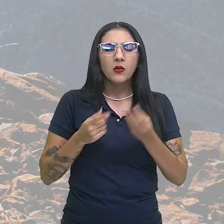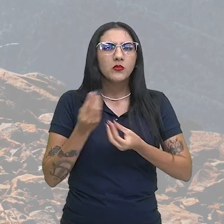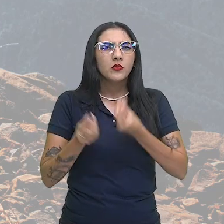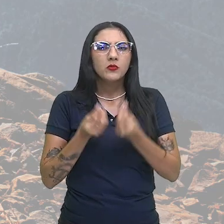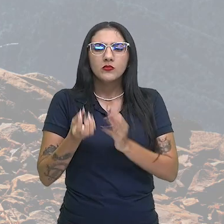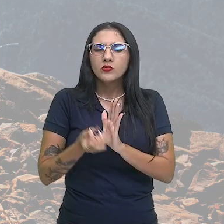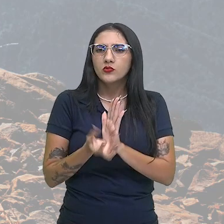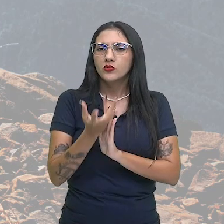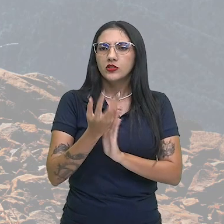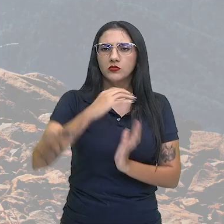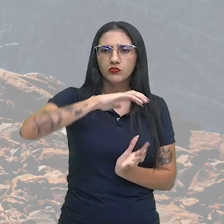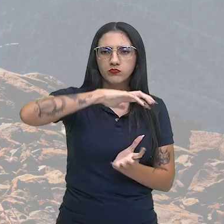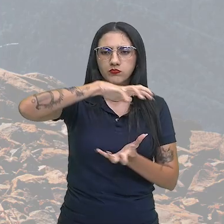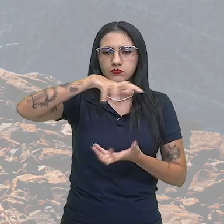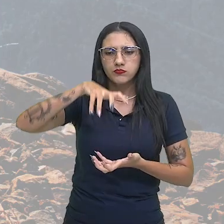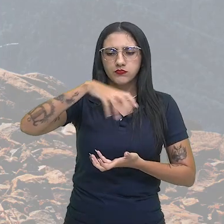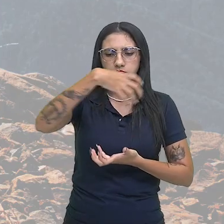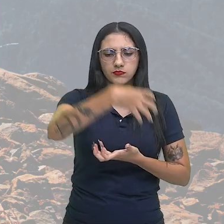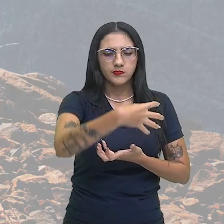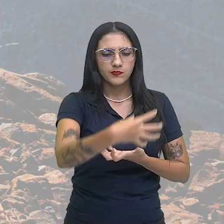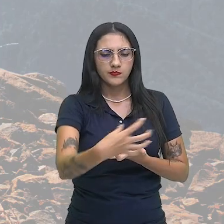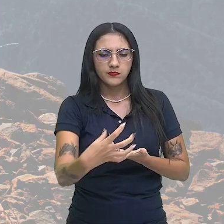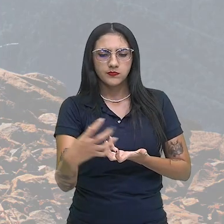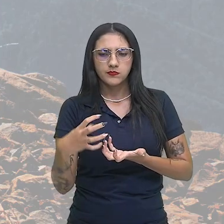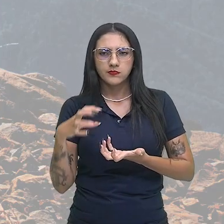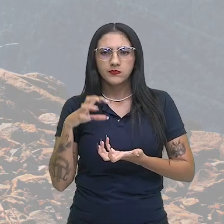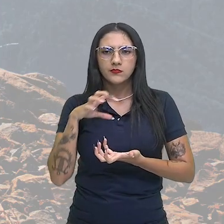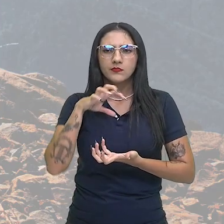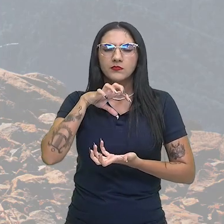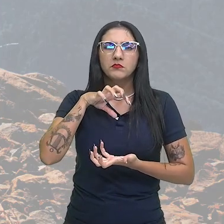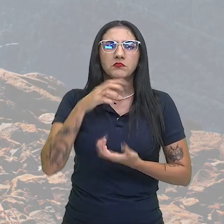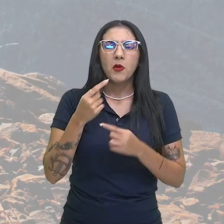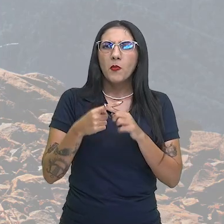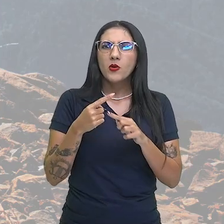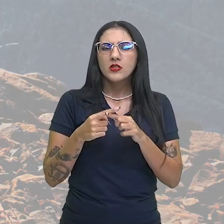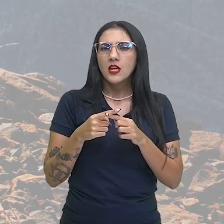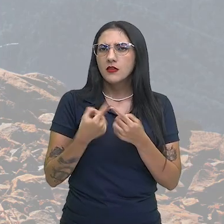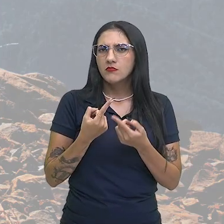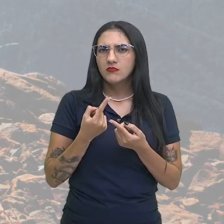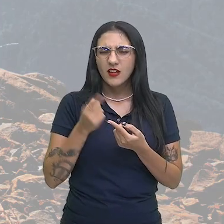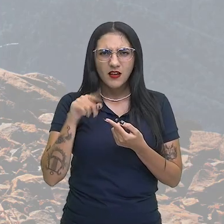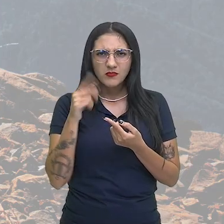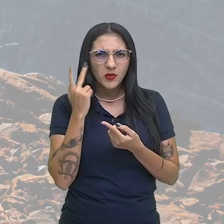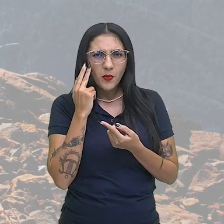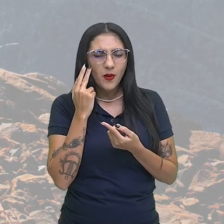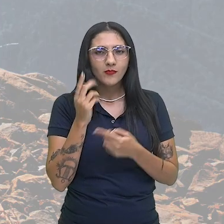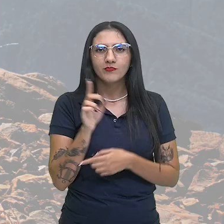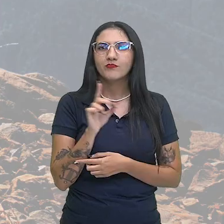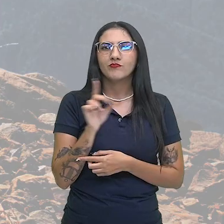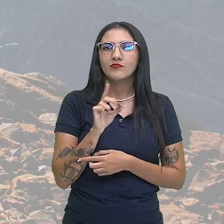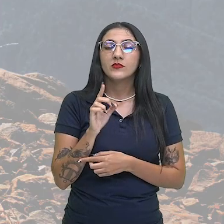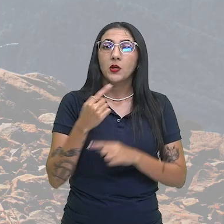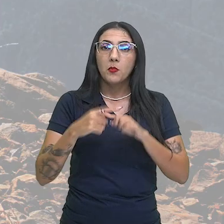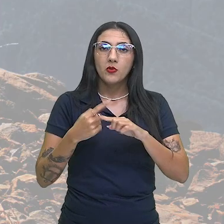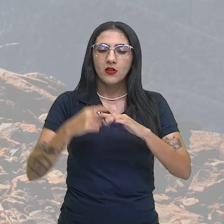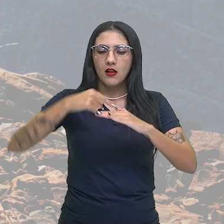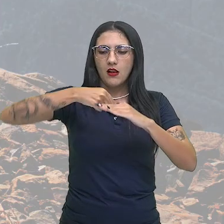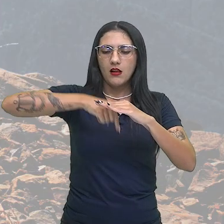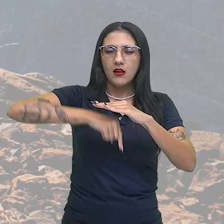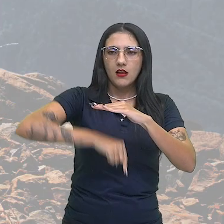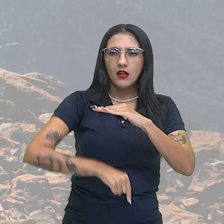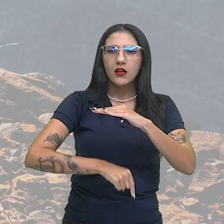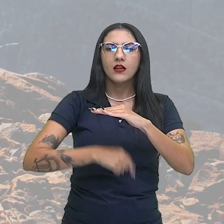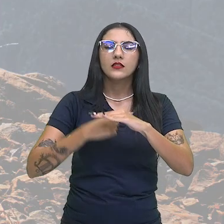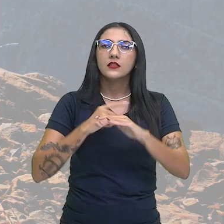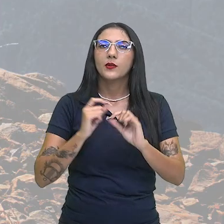dos continentes, pessoal, eles são separados dessa forma, não é à toa. É porque lá embaixo do nosso planeta